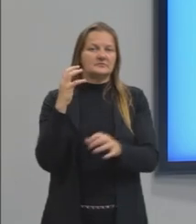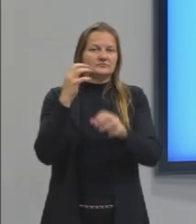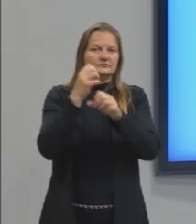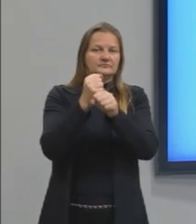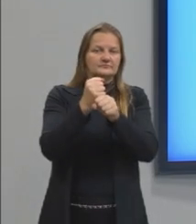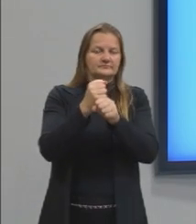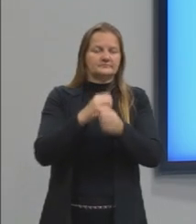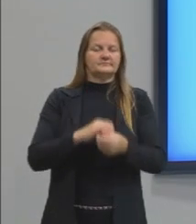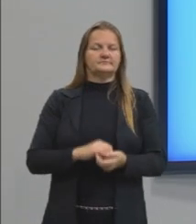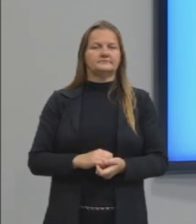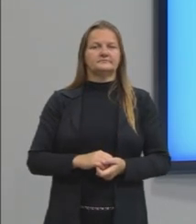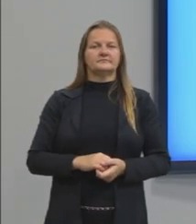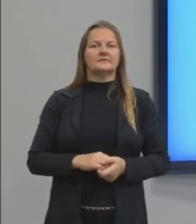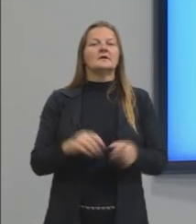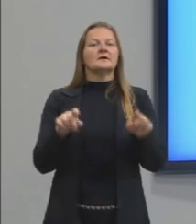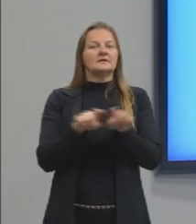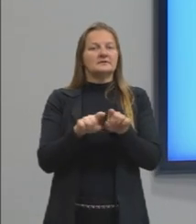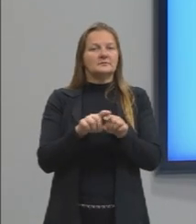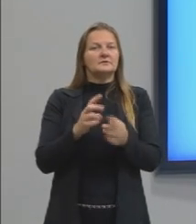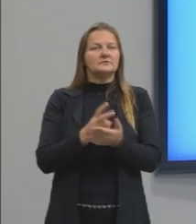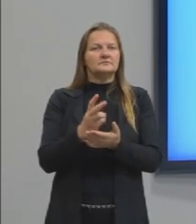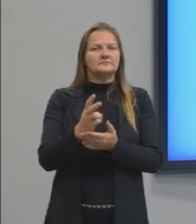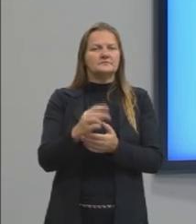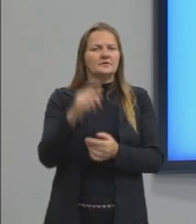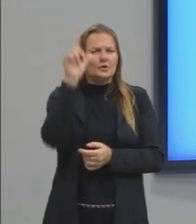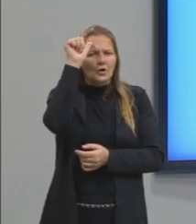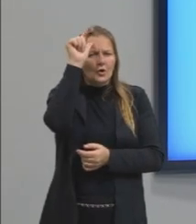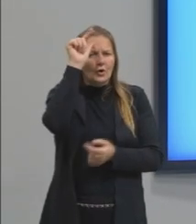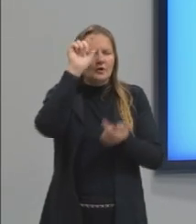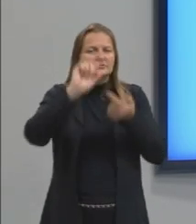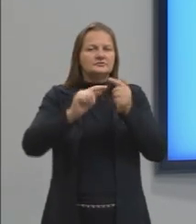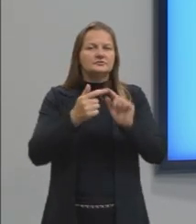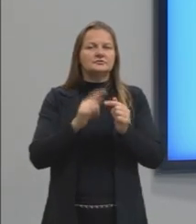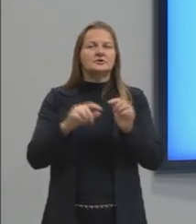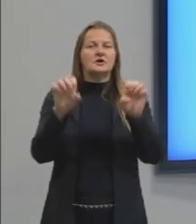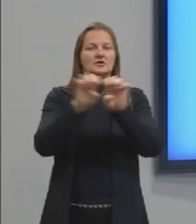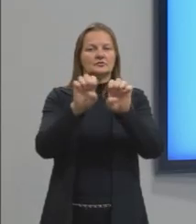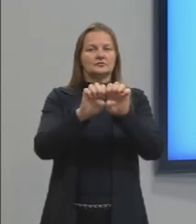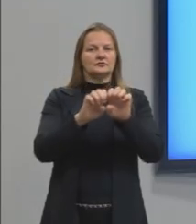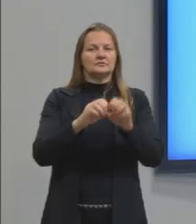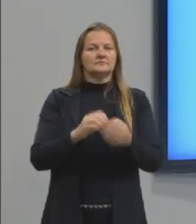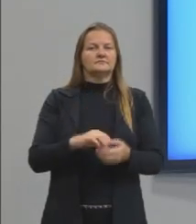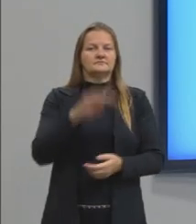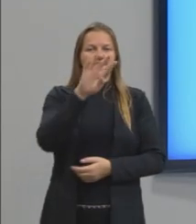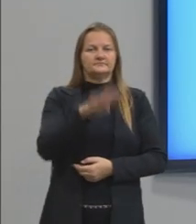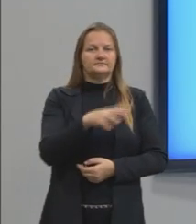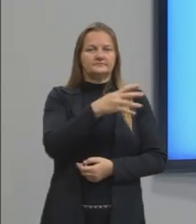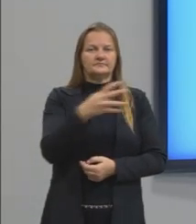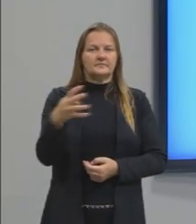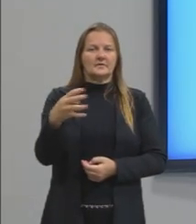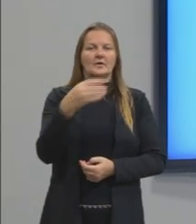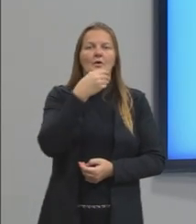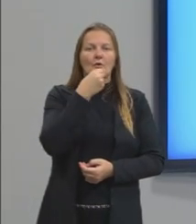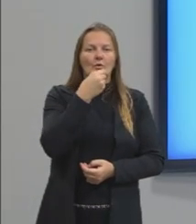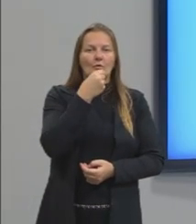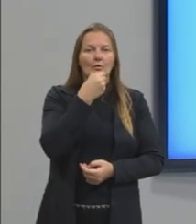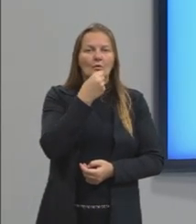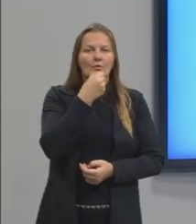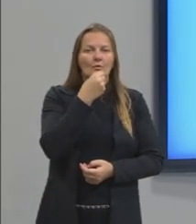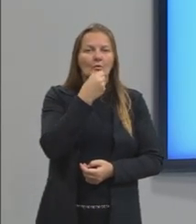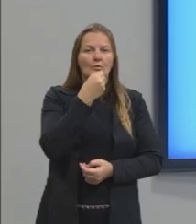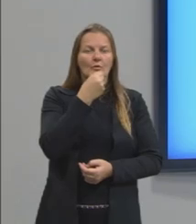correto também dando continuidade a essa mesma lógica da estrutura do enunciado nós temos homem como sendo